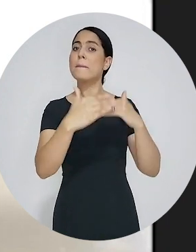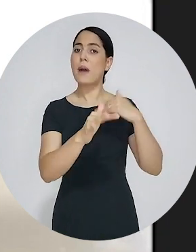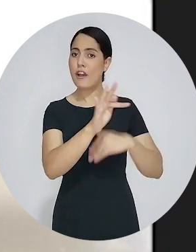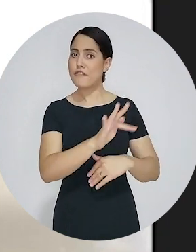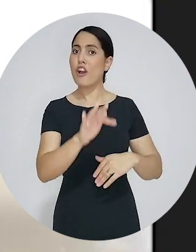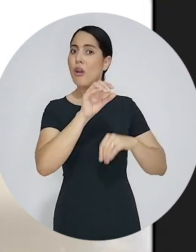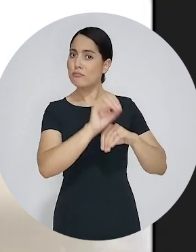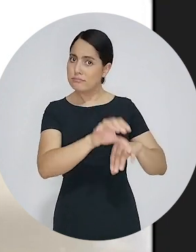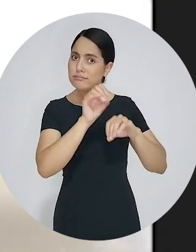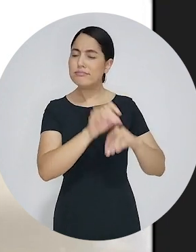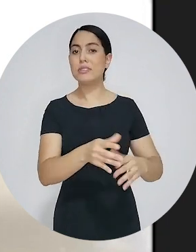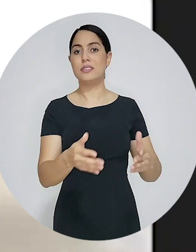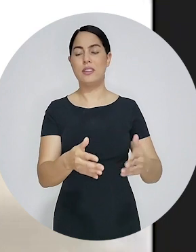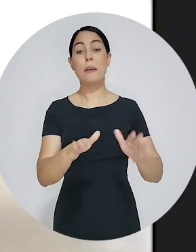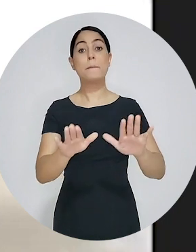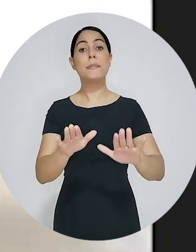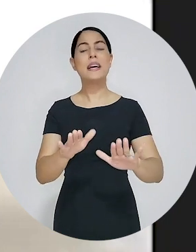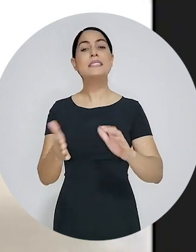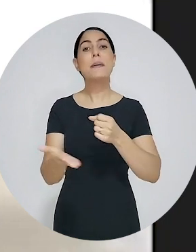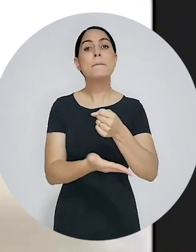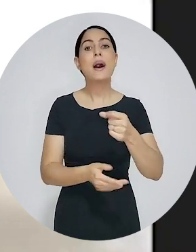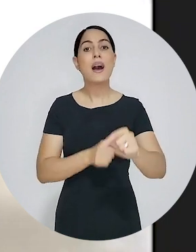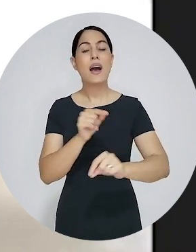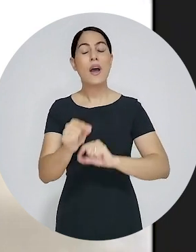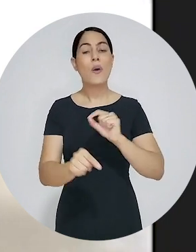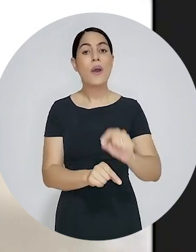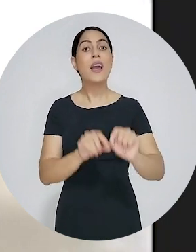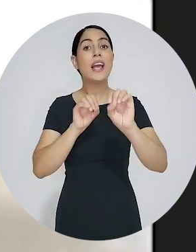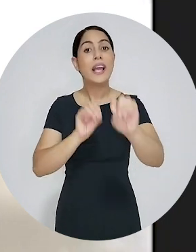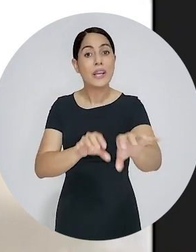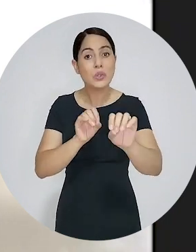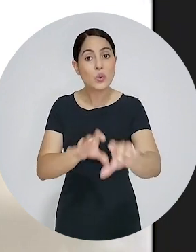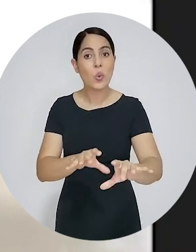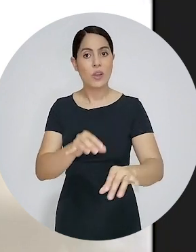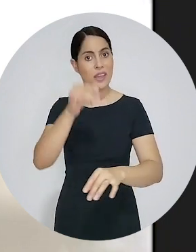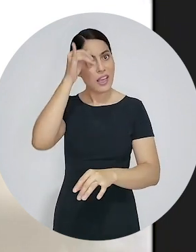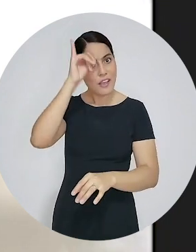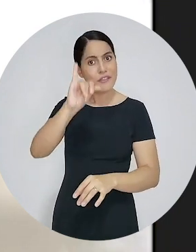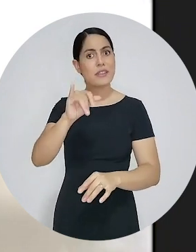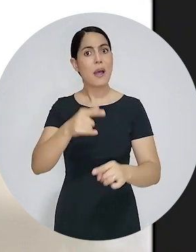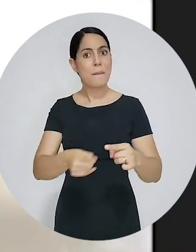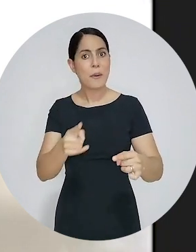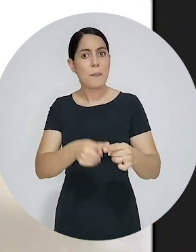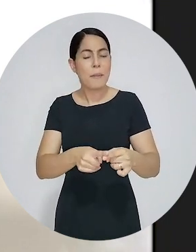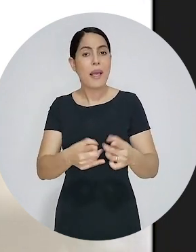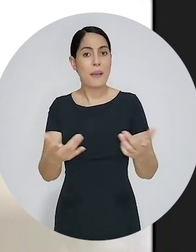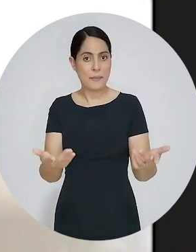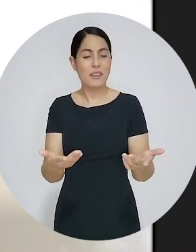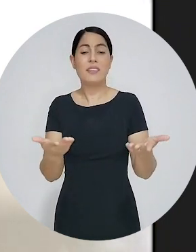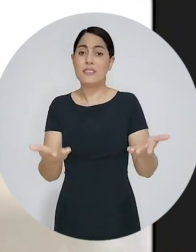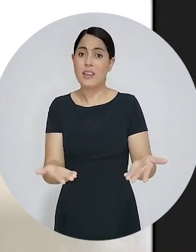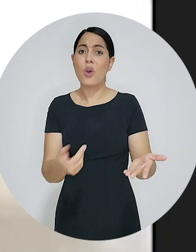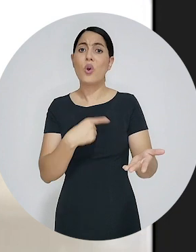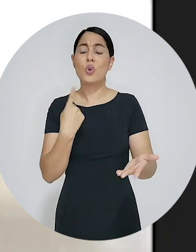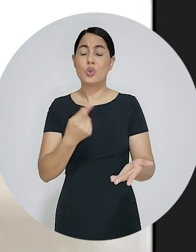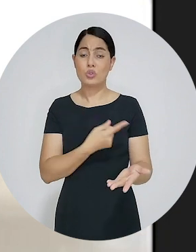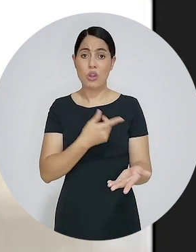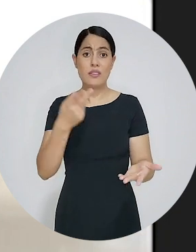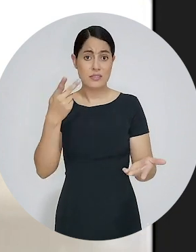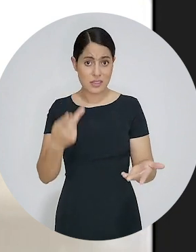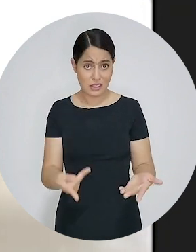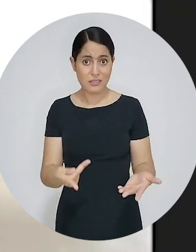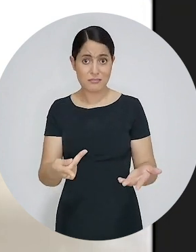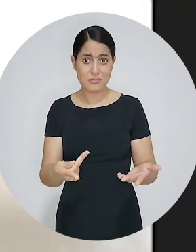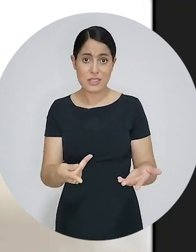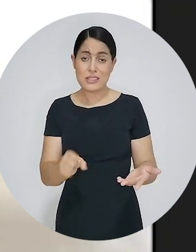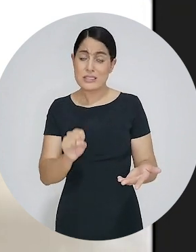afeto, profissional, tematicamente falando, mas é fundamental que se eduque, que se previna e que, obviamente, tudo